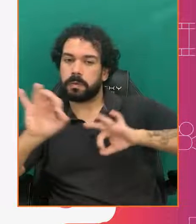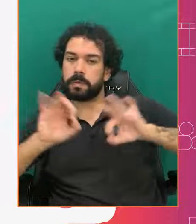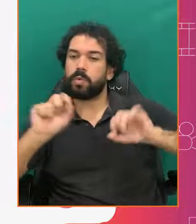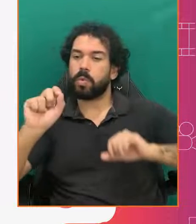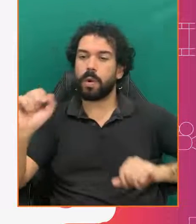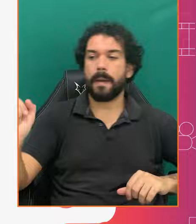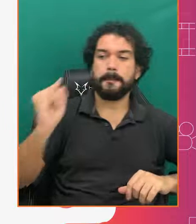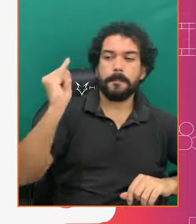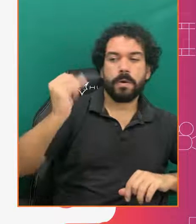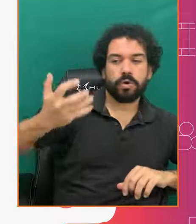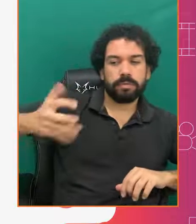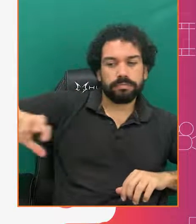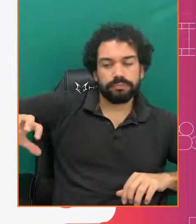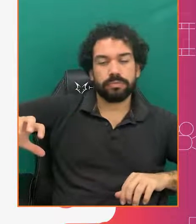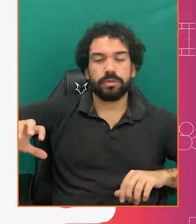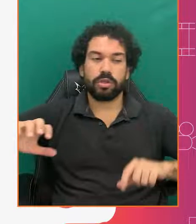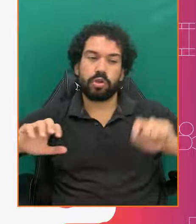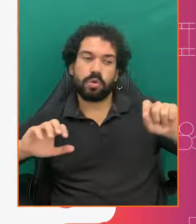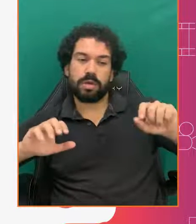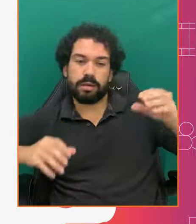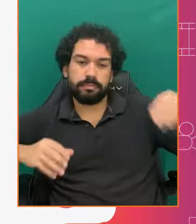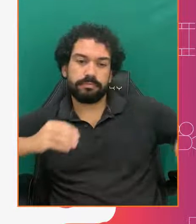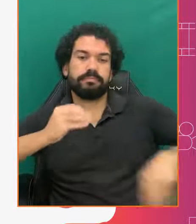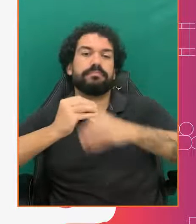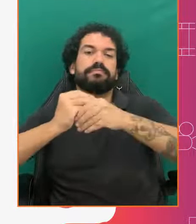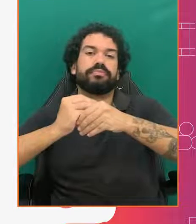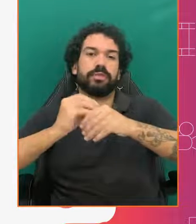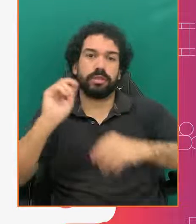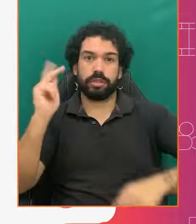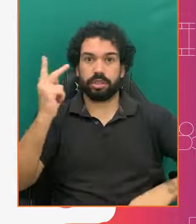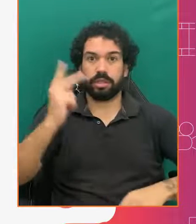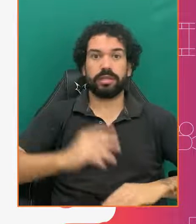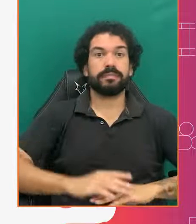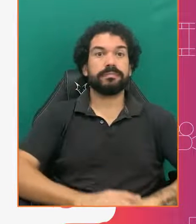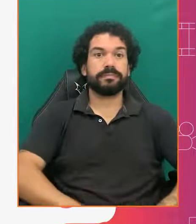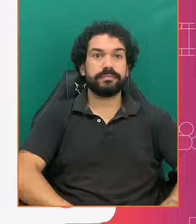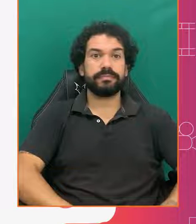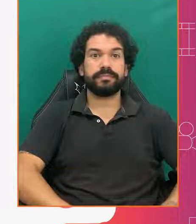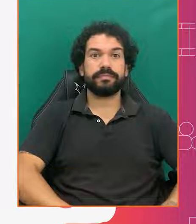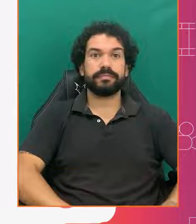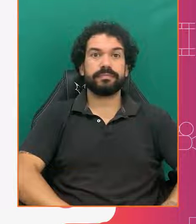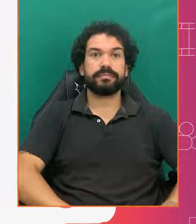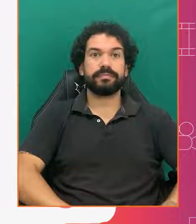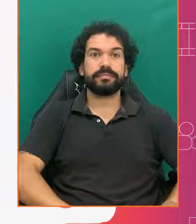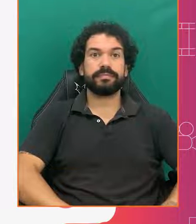o que é essencial e o que vai agregar na sua história.